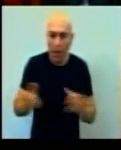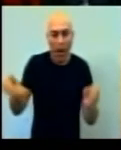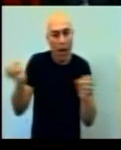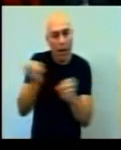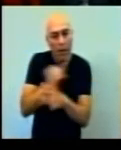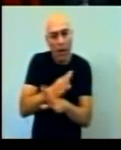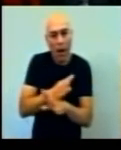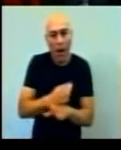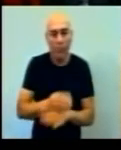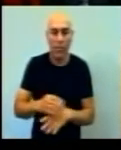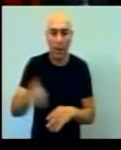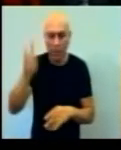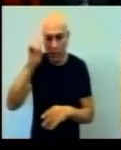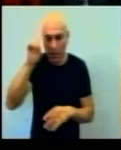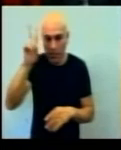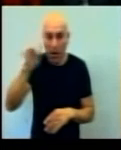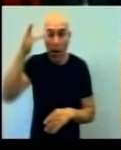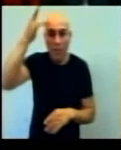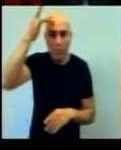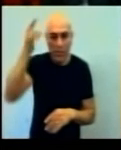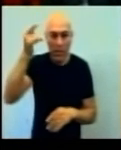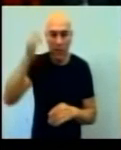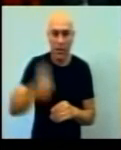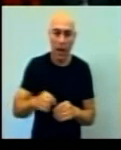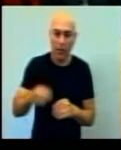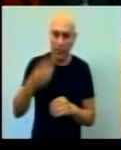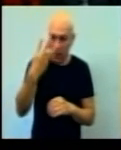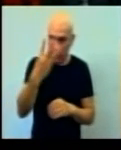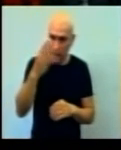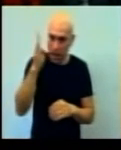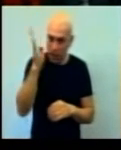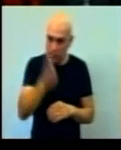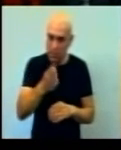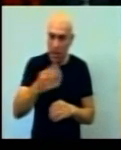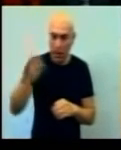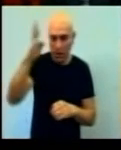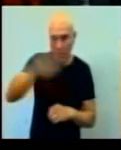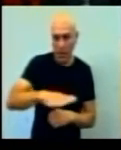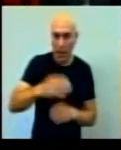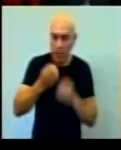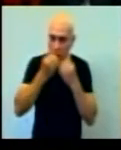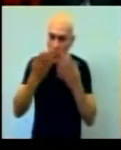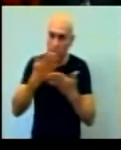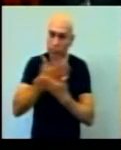transmissão, lembrando que a live amanhã será às 15h30. Um ótimo